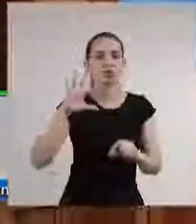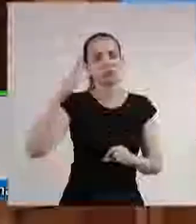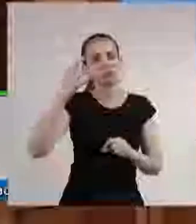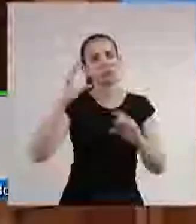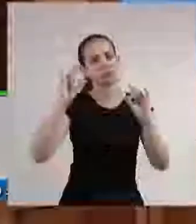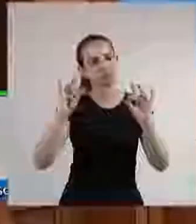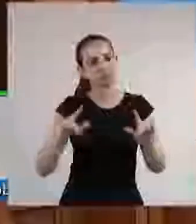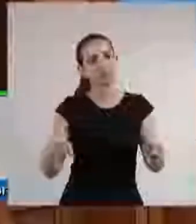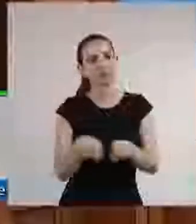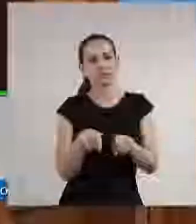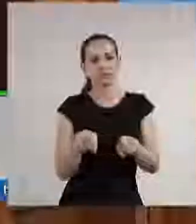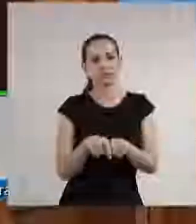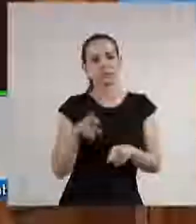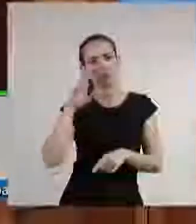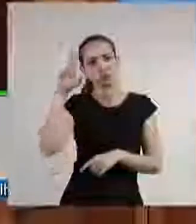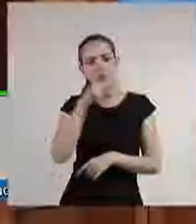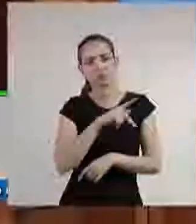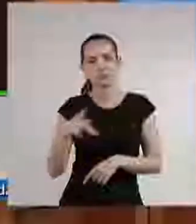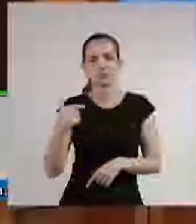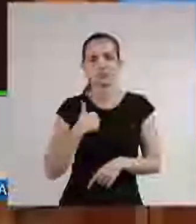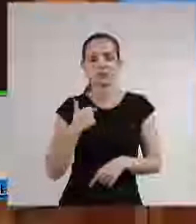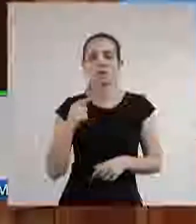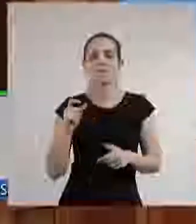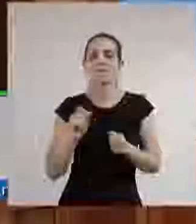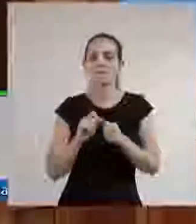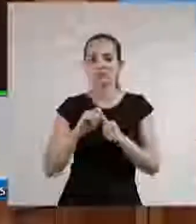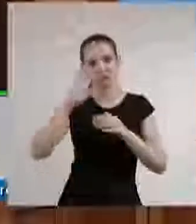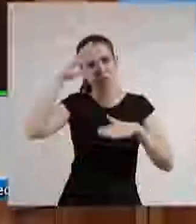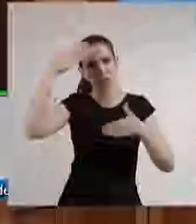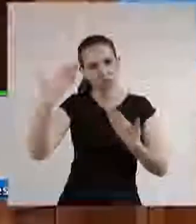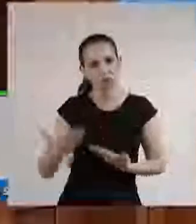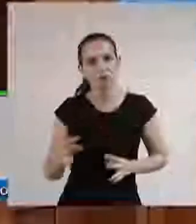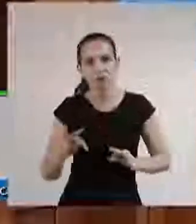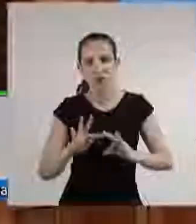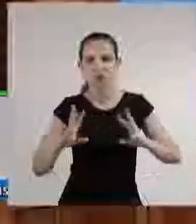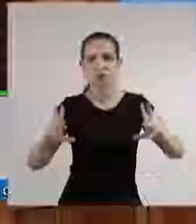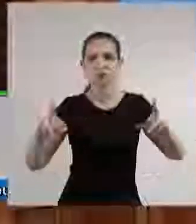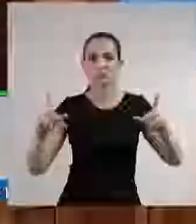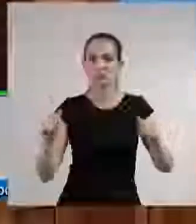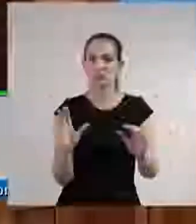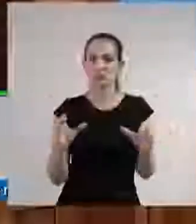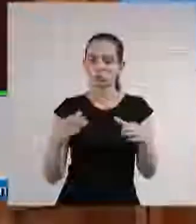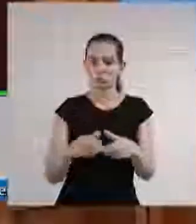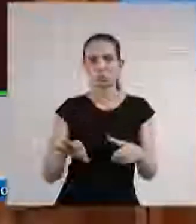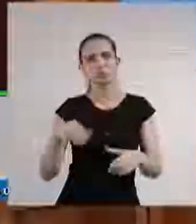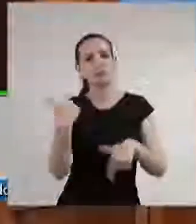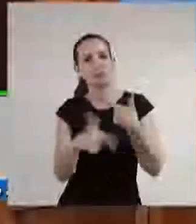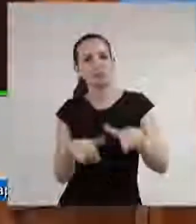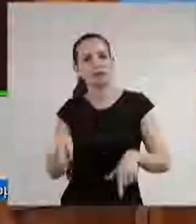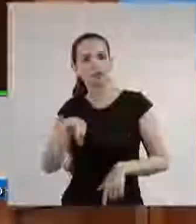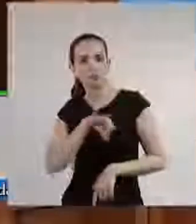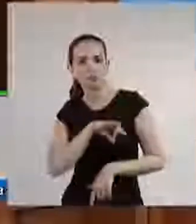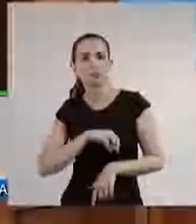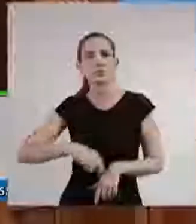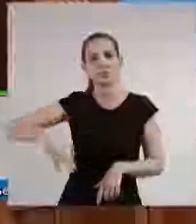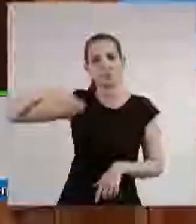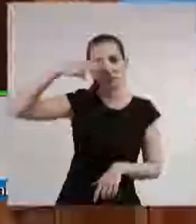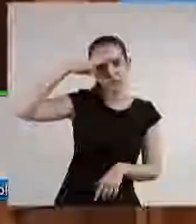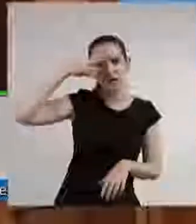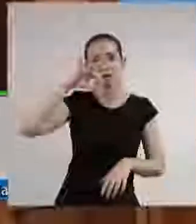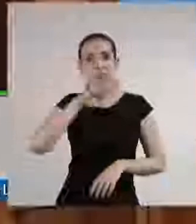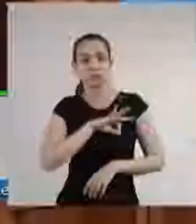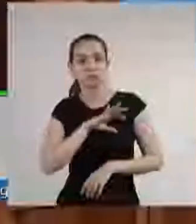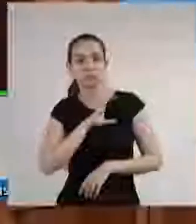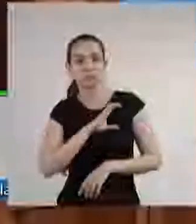fazer um elogio aqui ao governo do estado, a todas as forças de segurança pública do Mato Grosso do Sul, a Polícia Militar, a Polícia